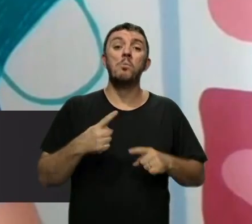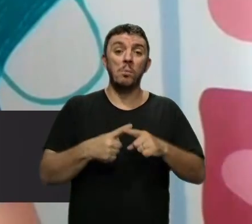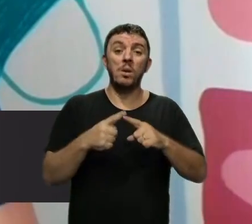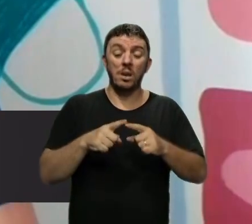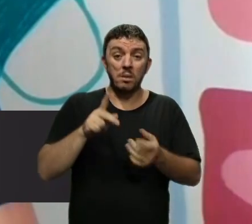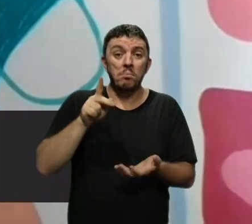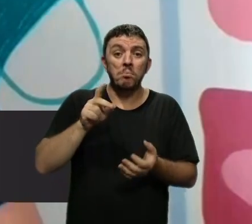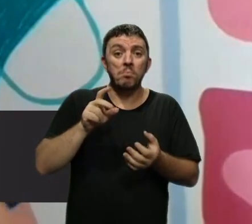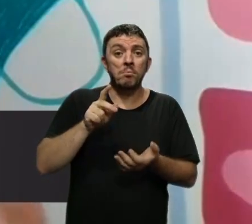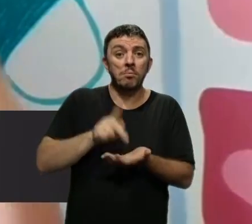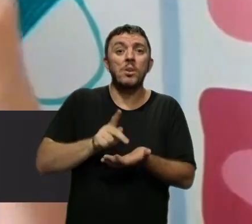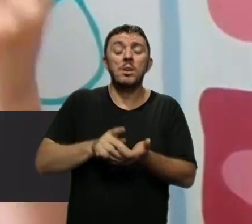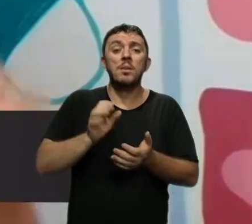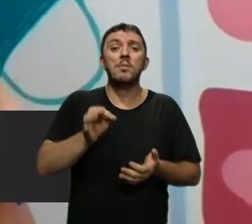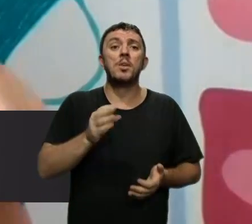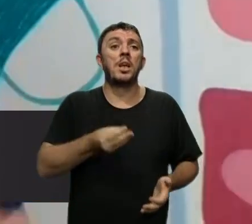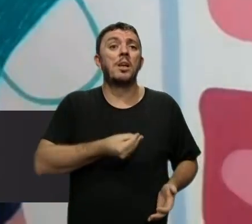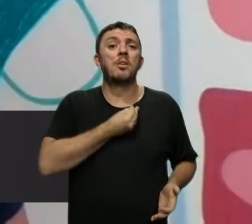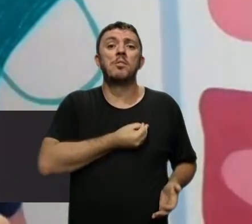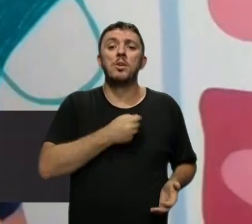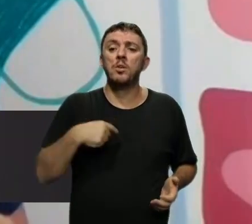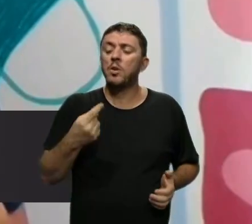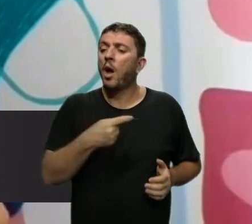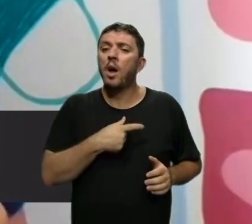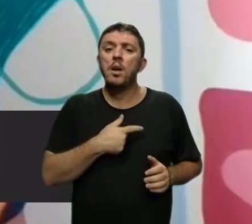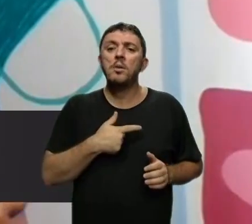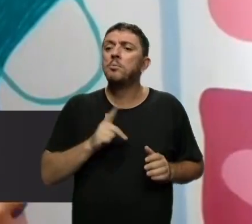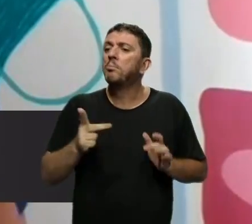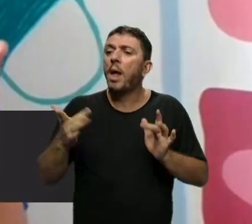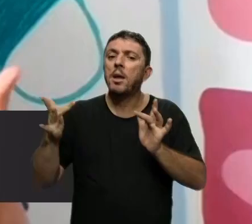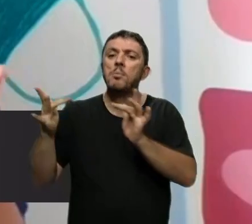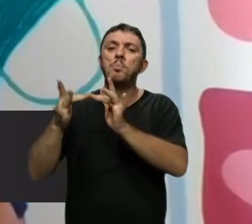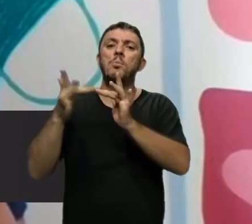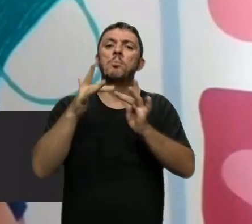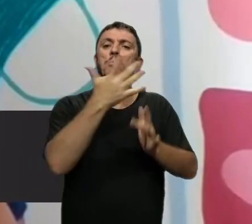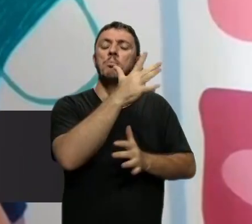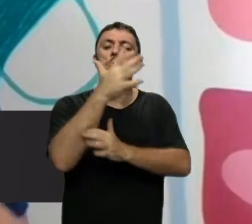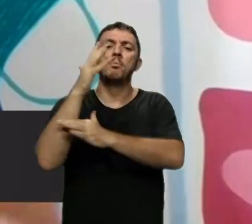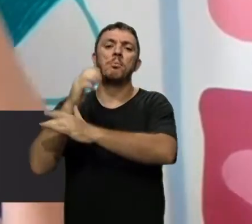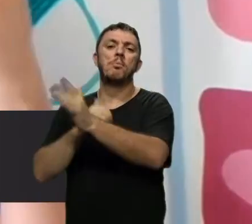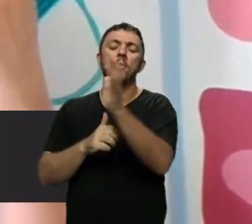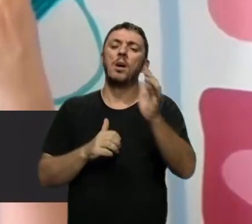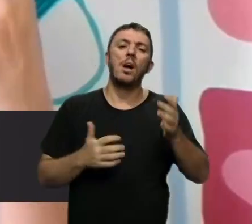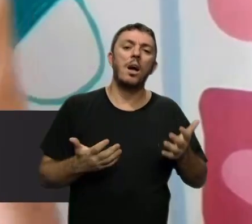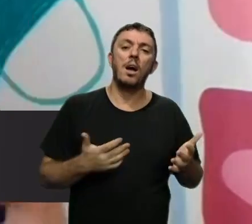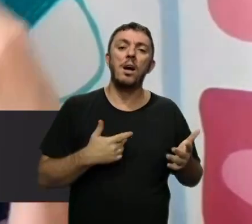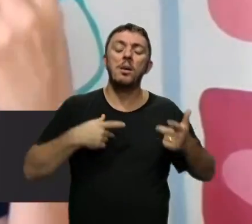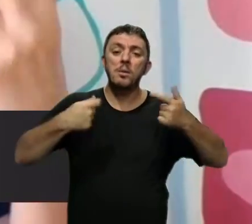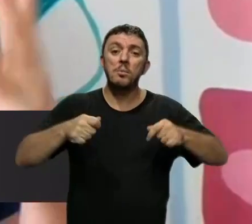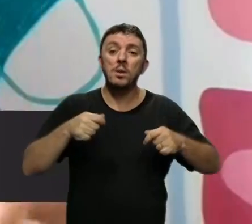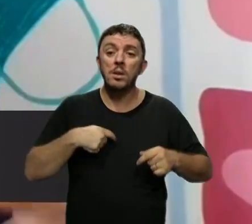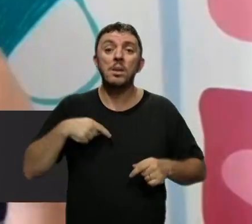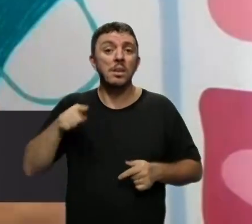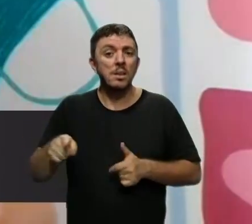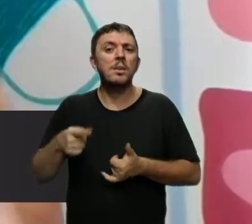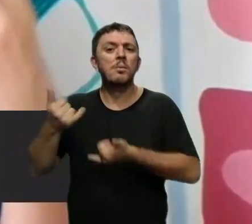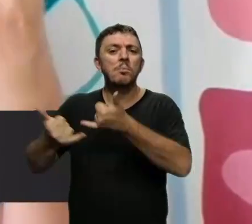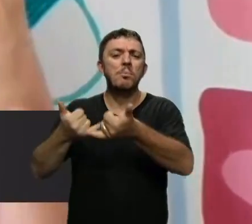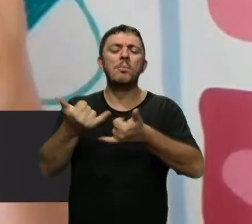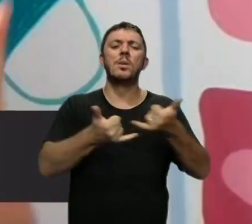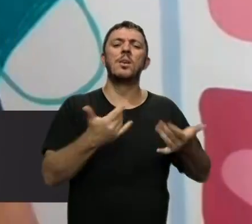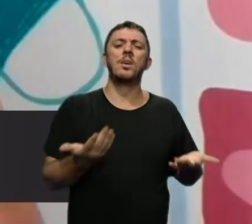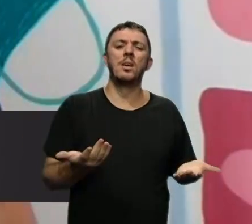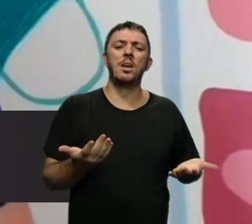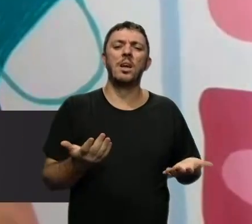fato pesquisar, de fato brincar. Né? Gostei lá na sua chamada quando você disse os gestores, os educadores, os